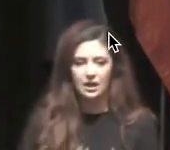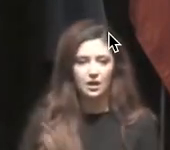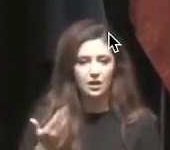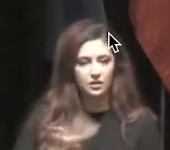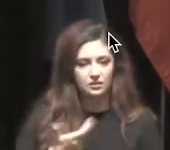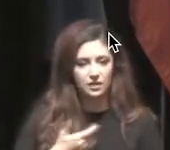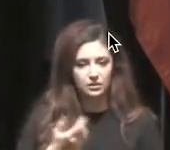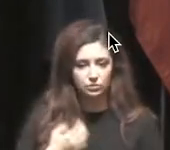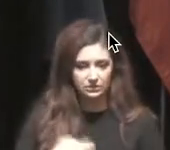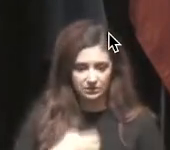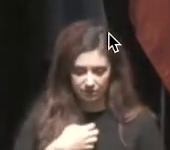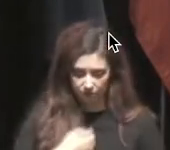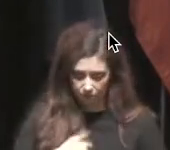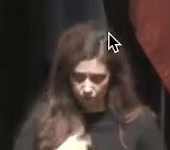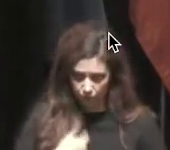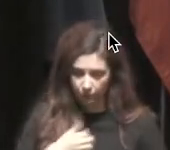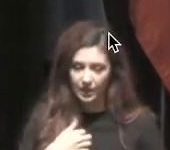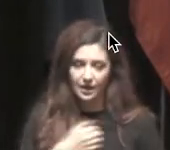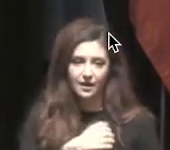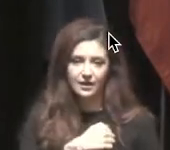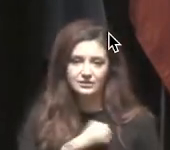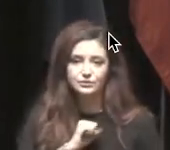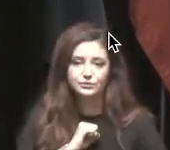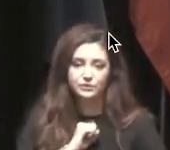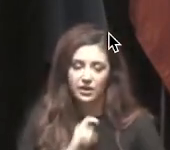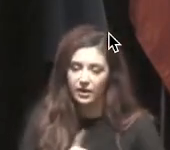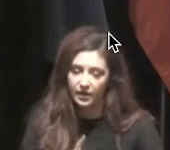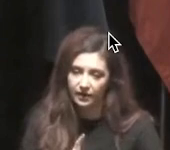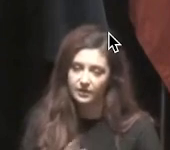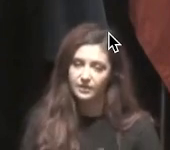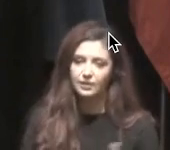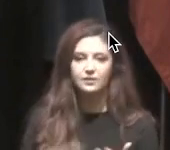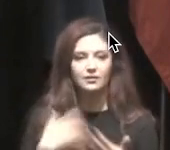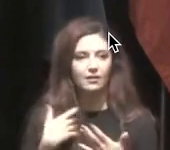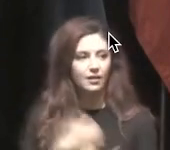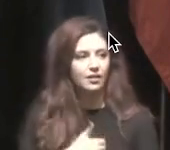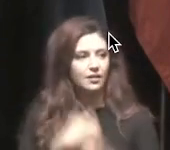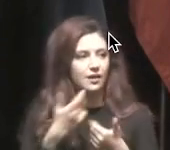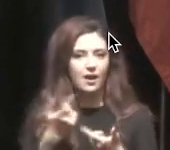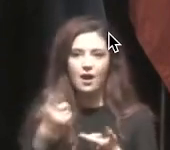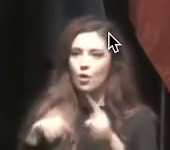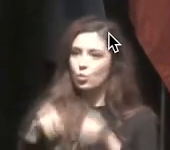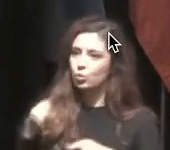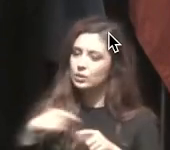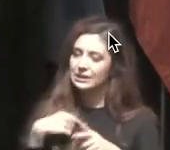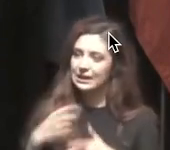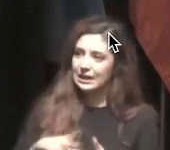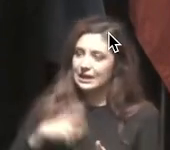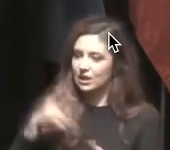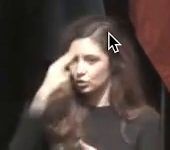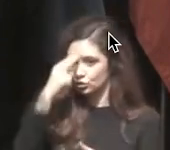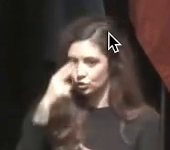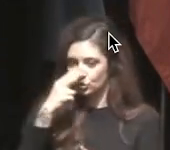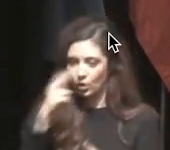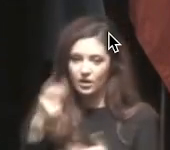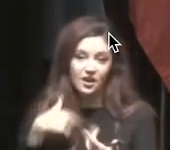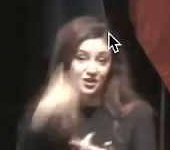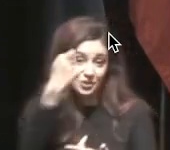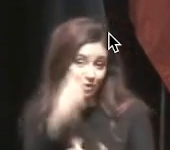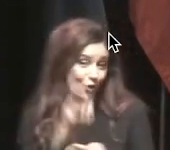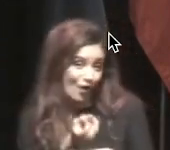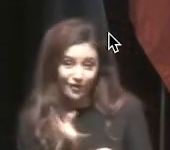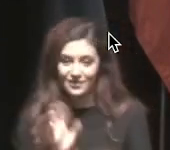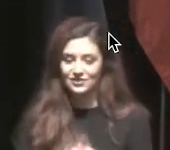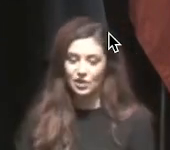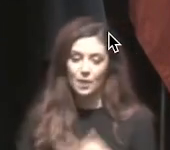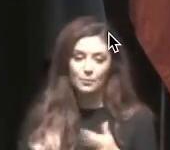sua, de sentir que Lisboa é a sua casa. E é essa a riqueza desta cidade, tão diversa e tão rica em história e em histórias. Mas o